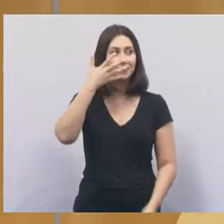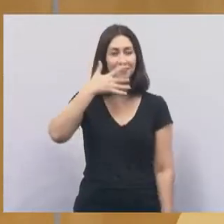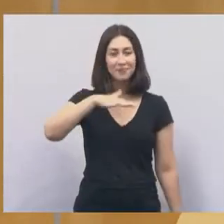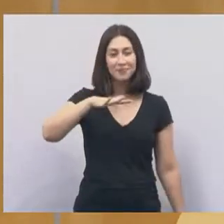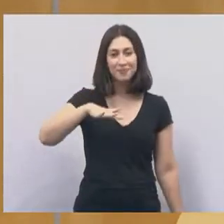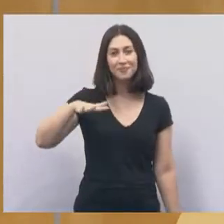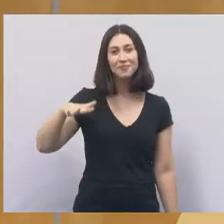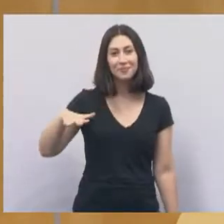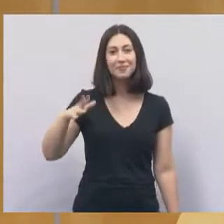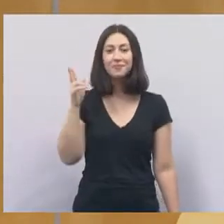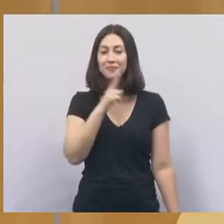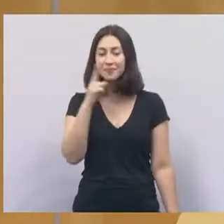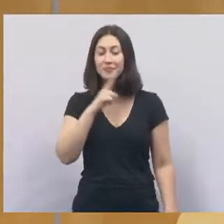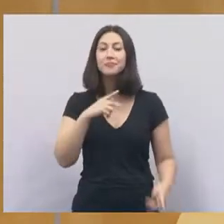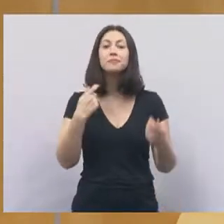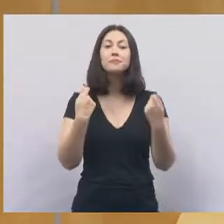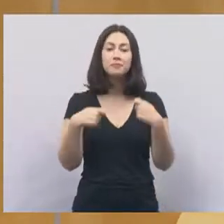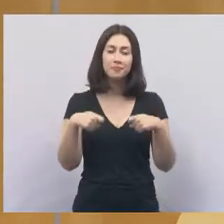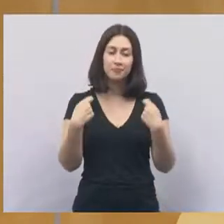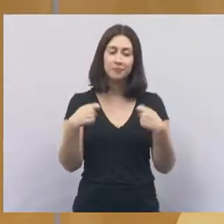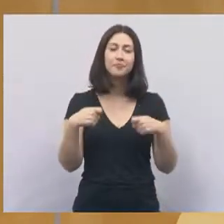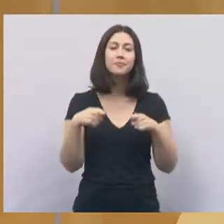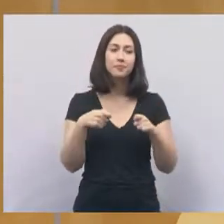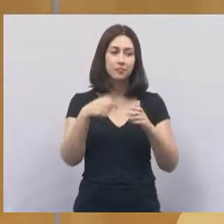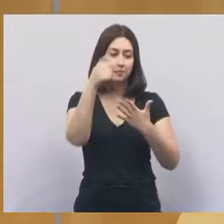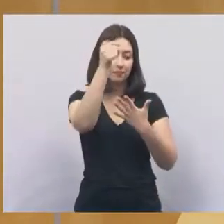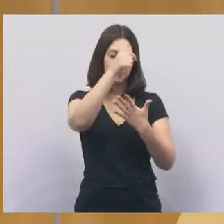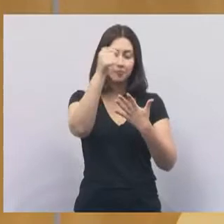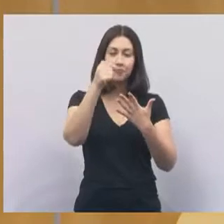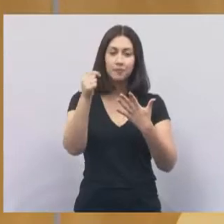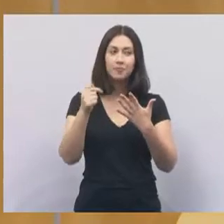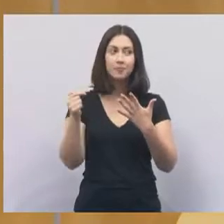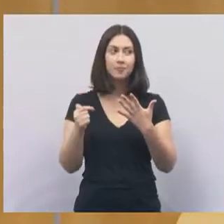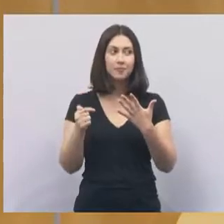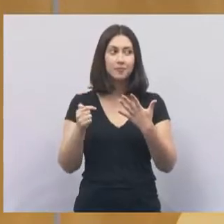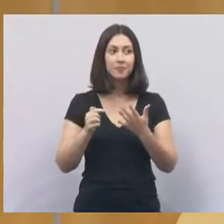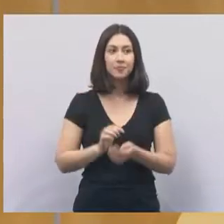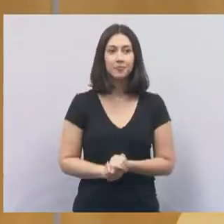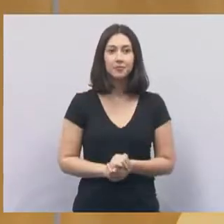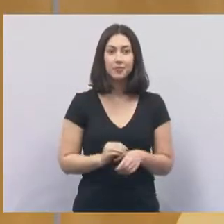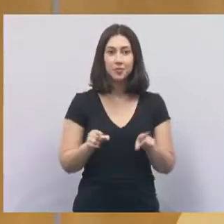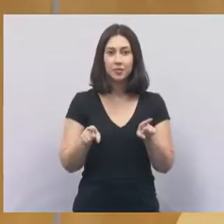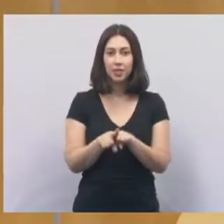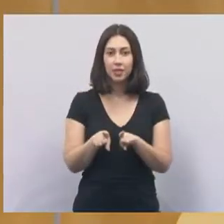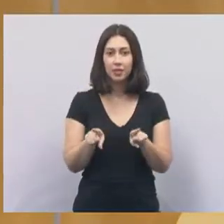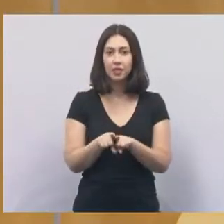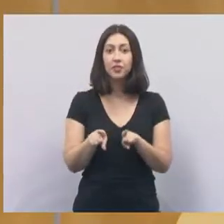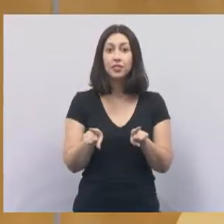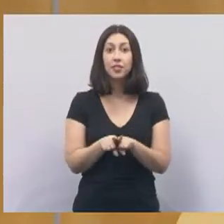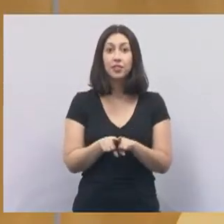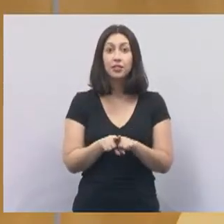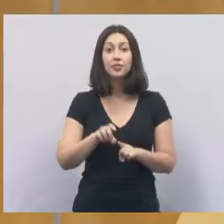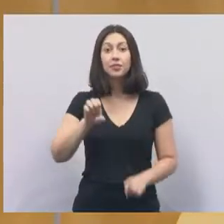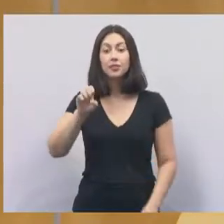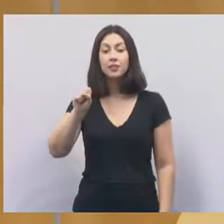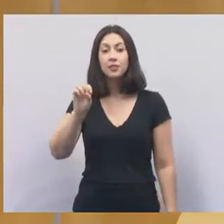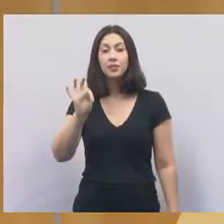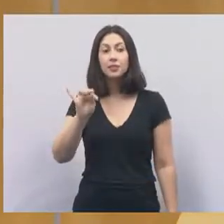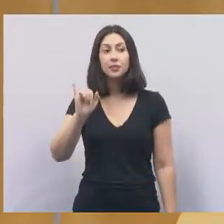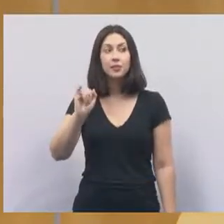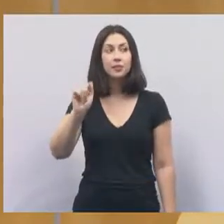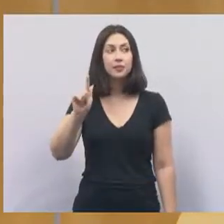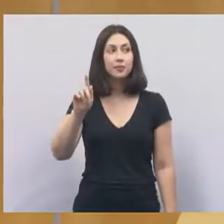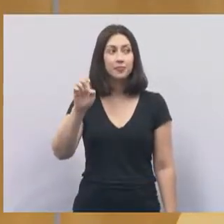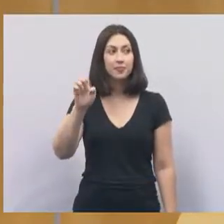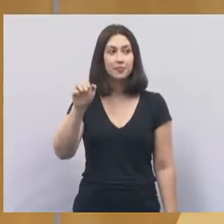emergência tudo isso precisa ser pontuado e temos a operação estiagem que tem relação